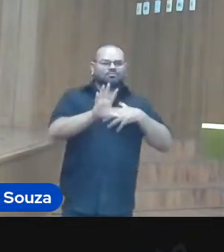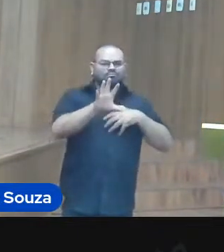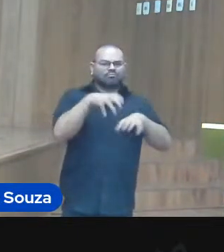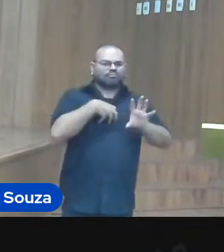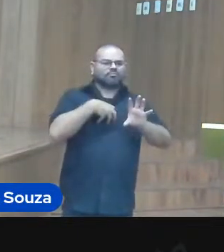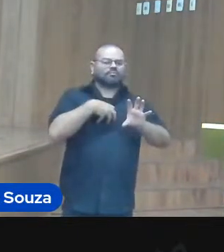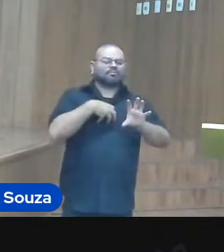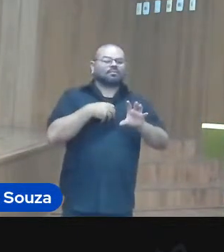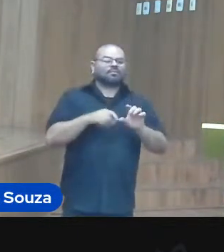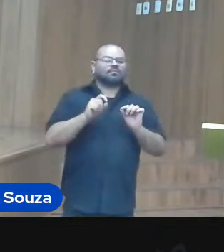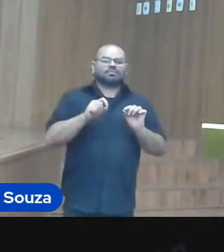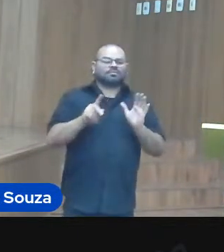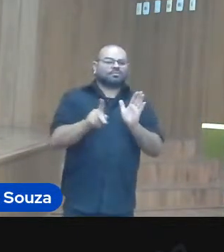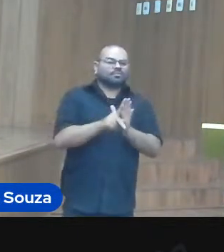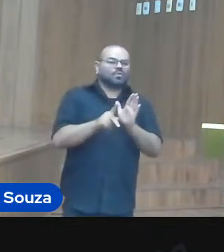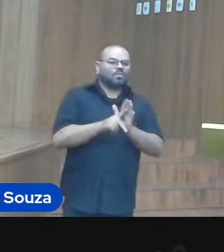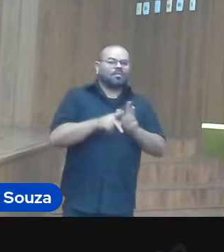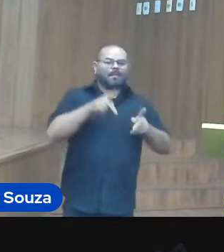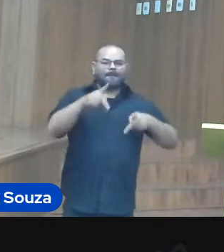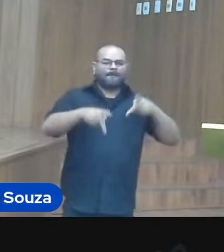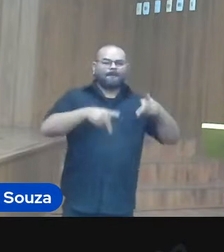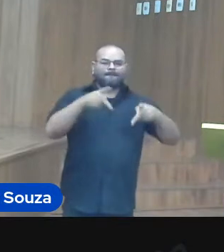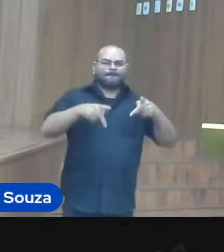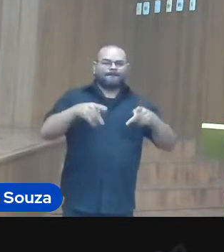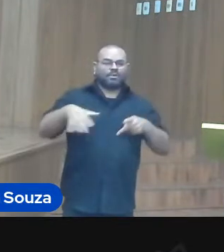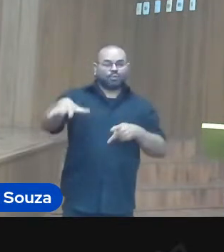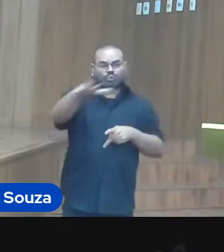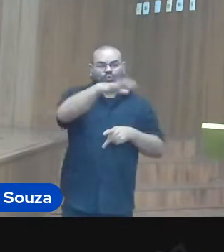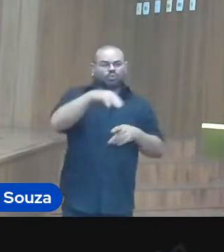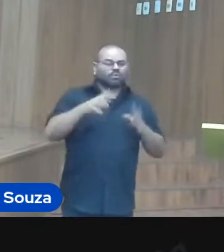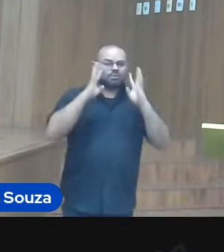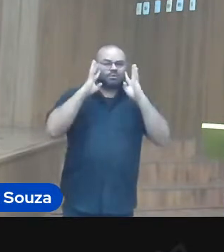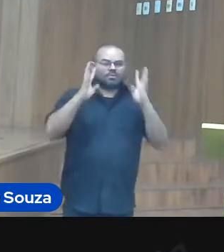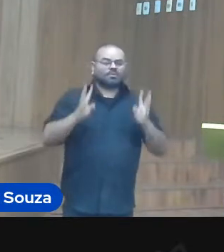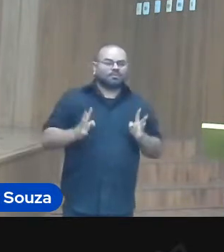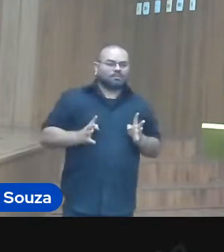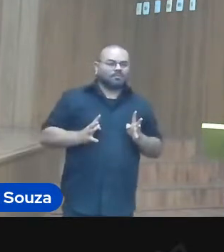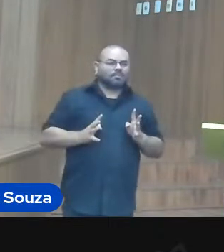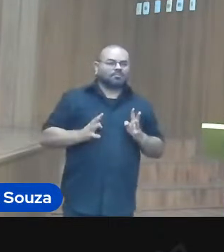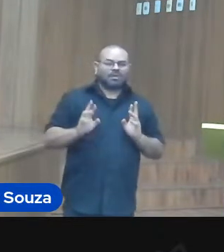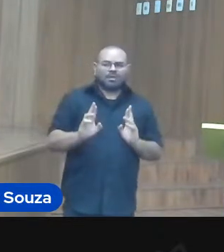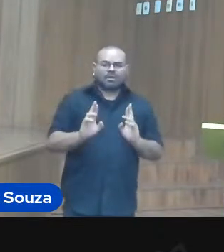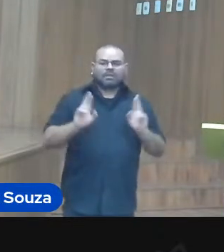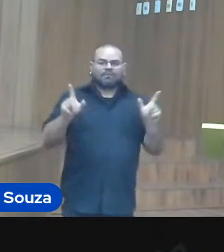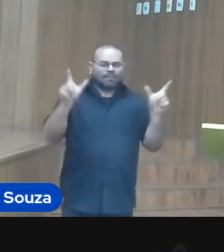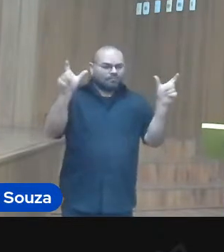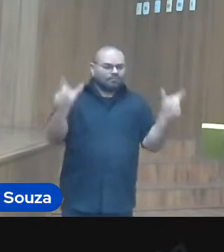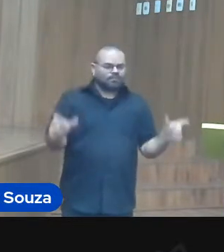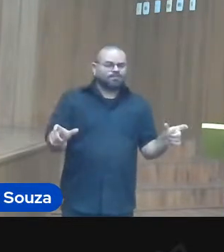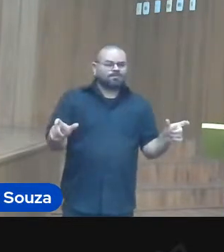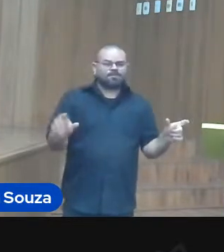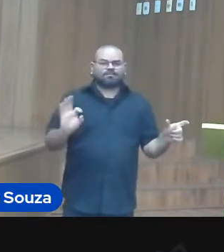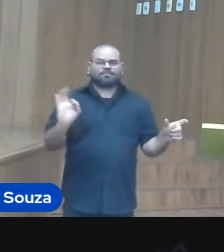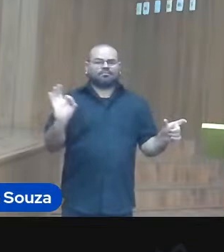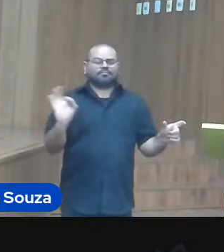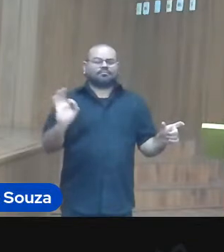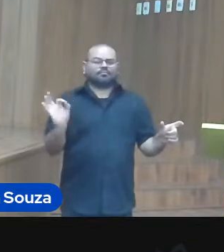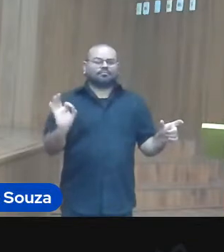é do público que me assiste. Não teria diferença nenhuma entre a Kícia e o William. Os dois são do público.